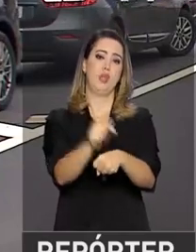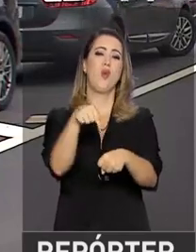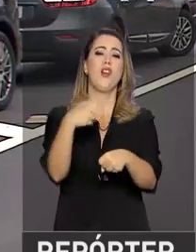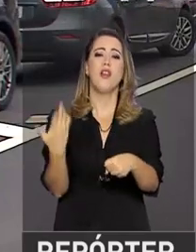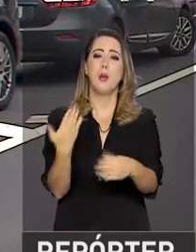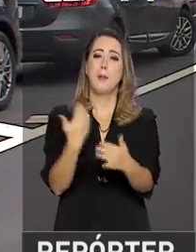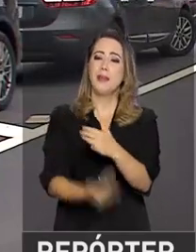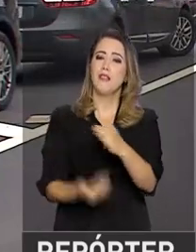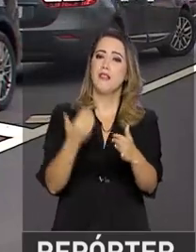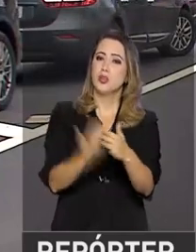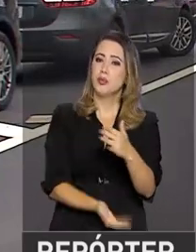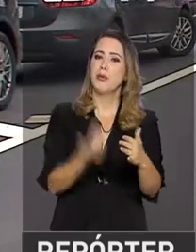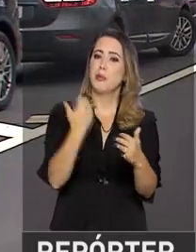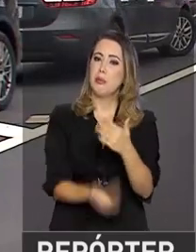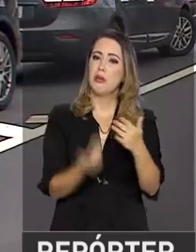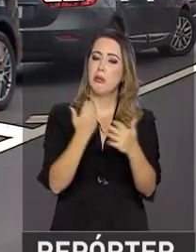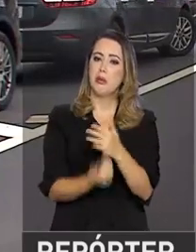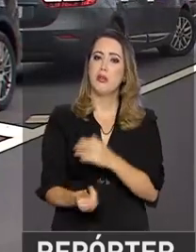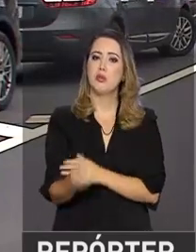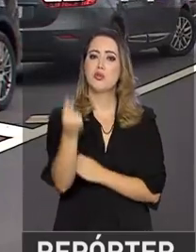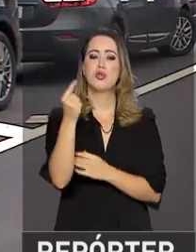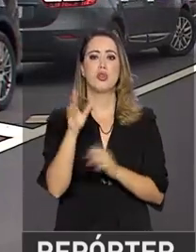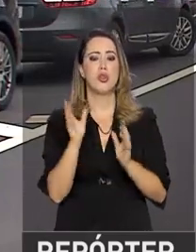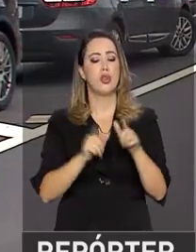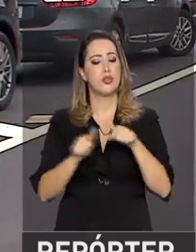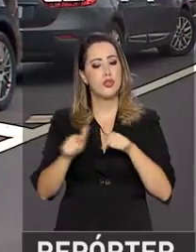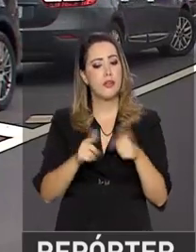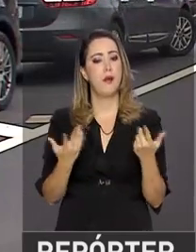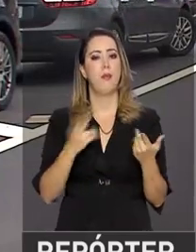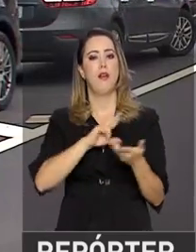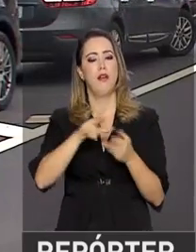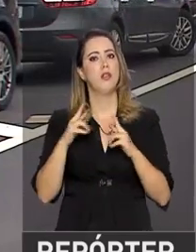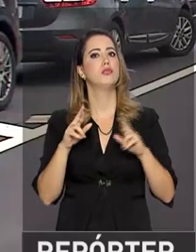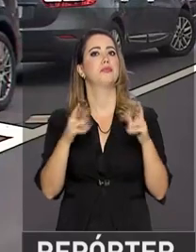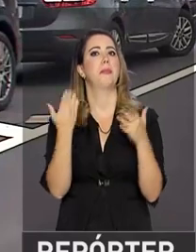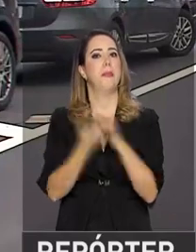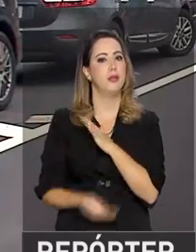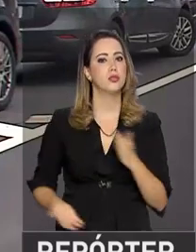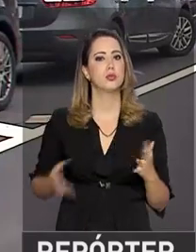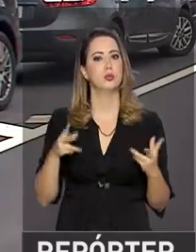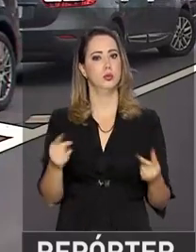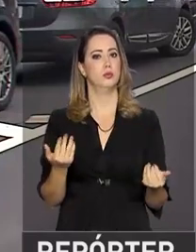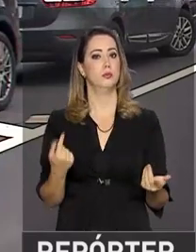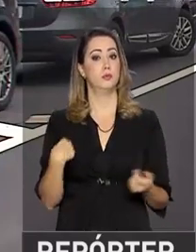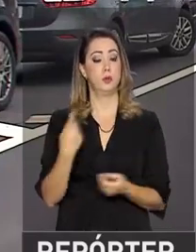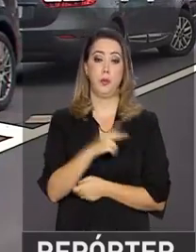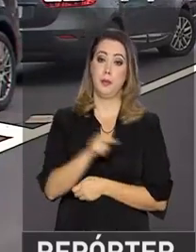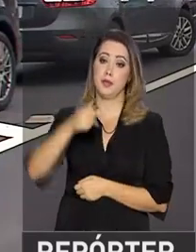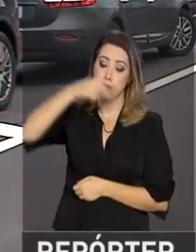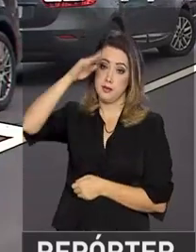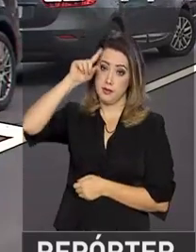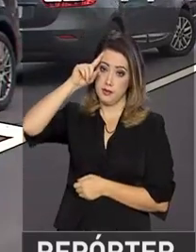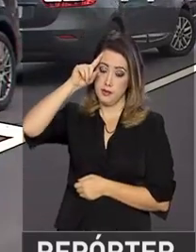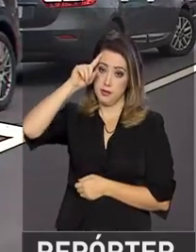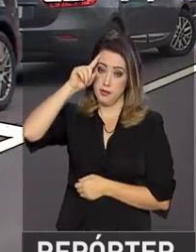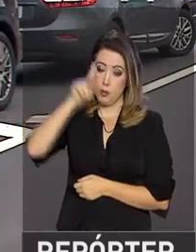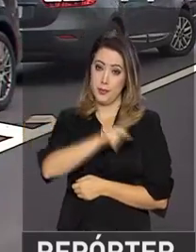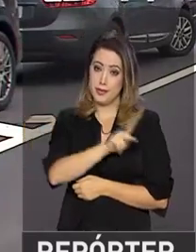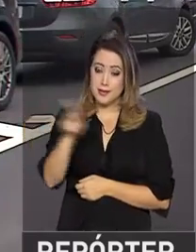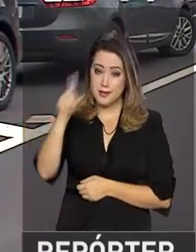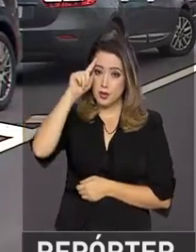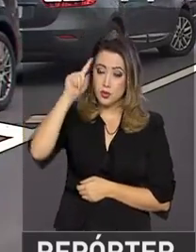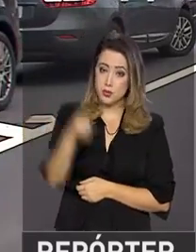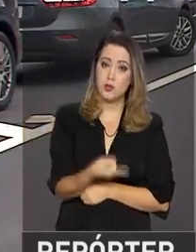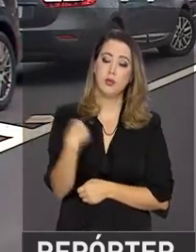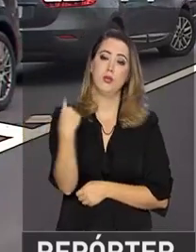perda de esperança perda de confiança por isso o presidente temer determinou que nós fizéssemos um programa pelo brasil